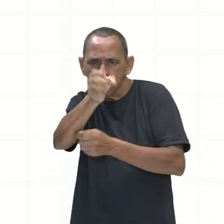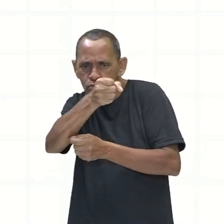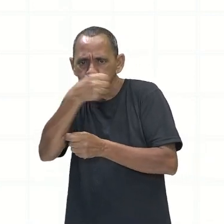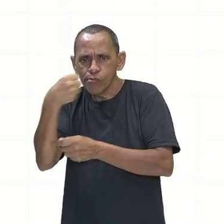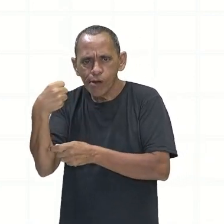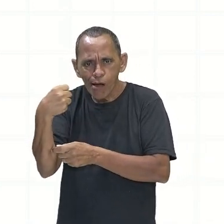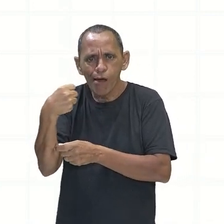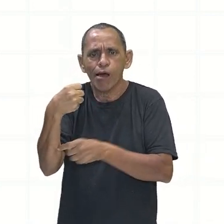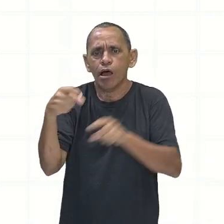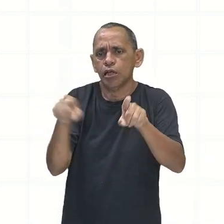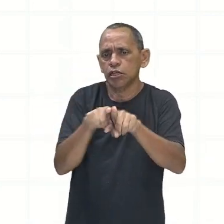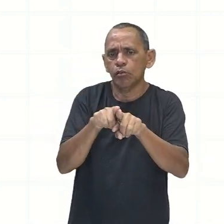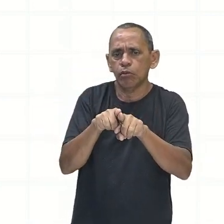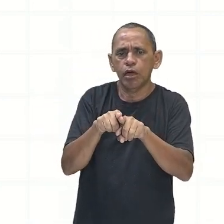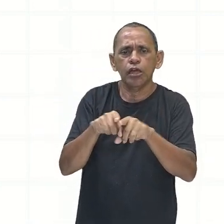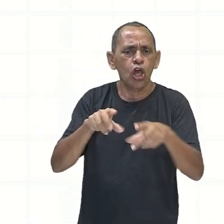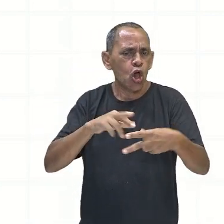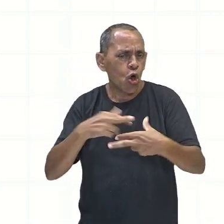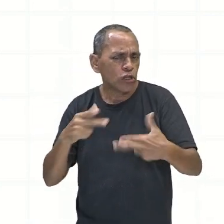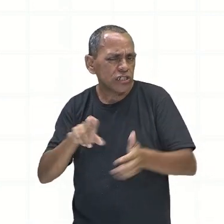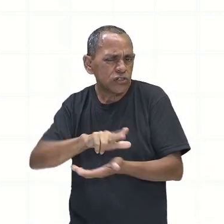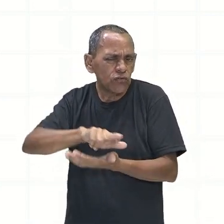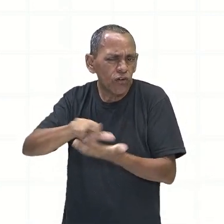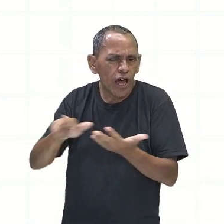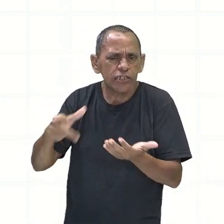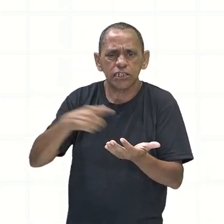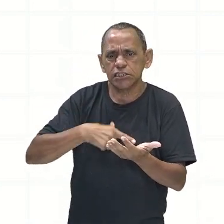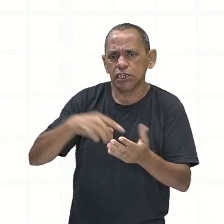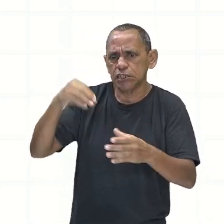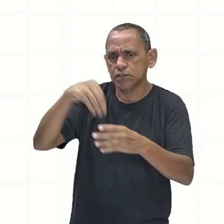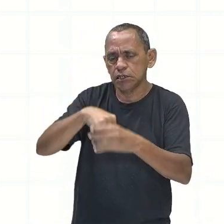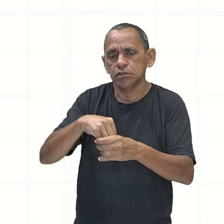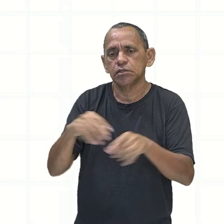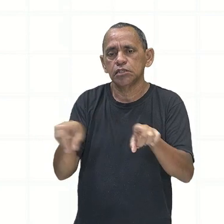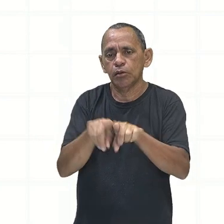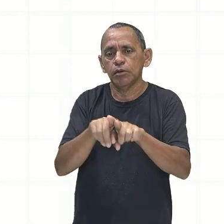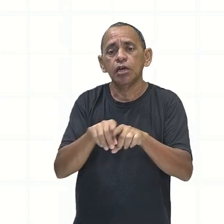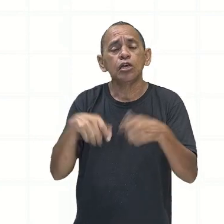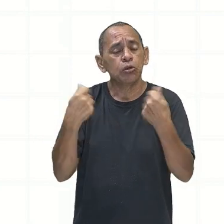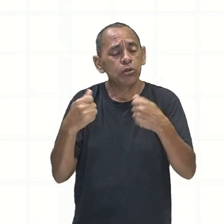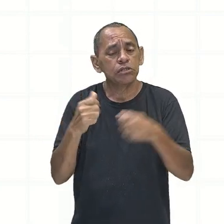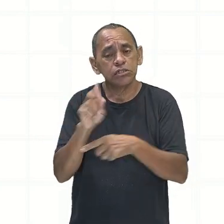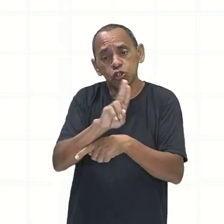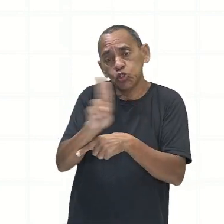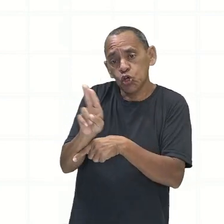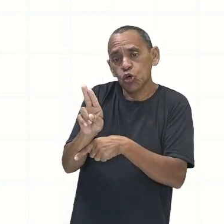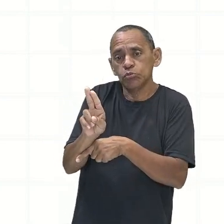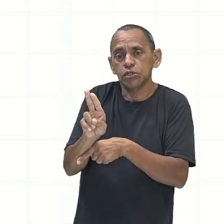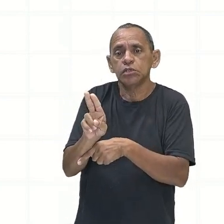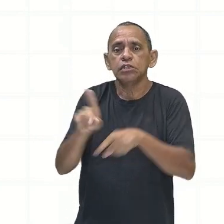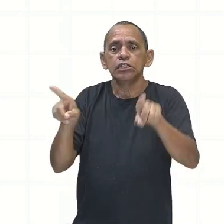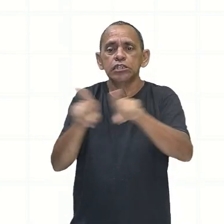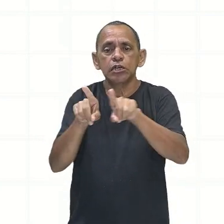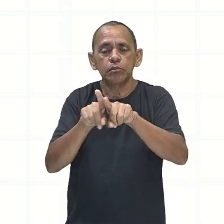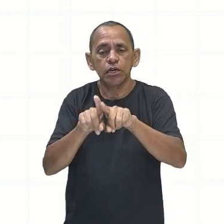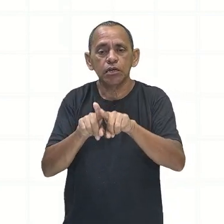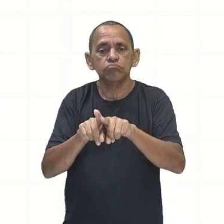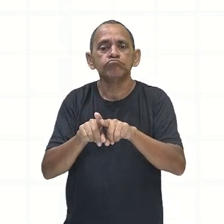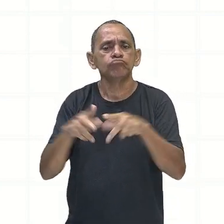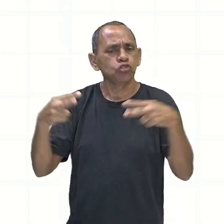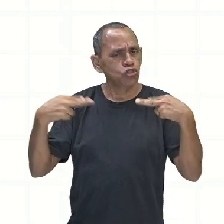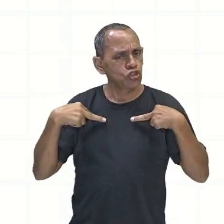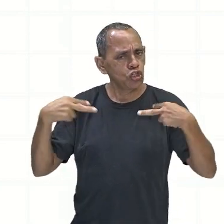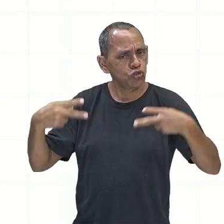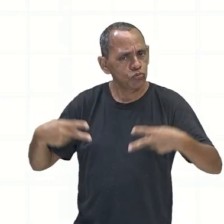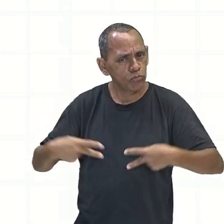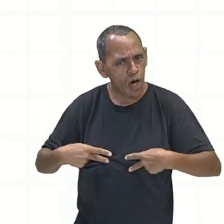todas as coisas que existem, né? Tem que ter um nome. E os seres também. Os seres humanos, ou